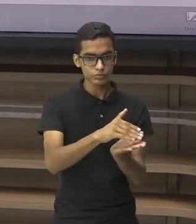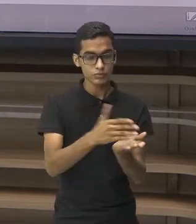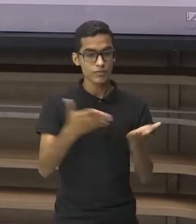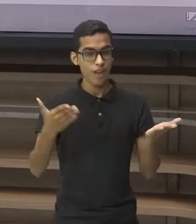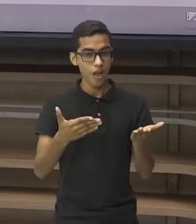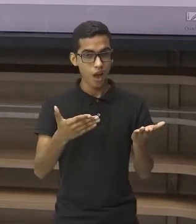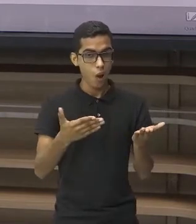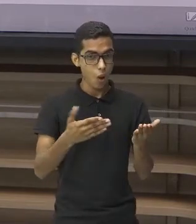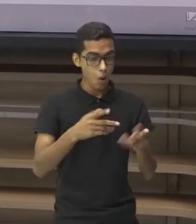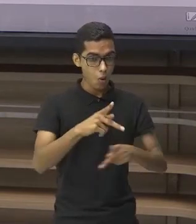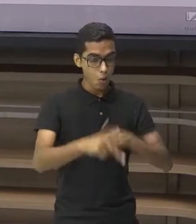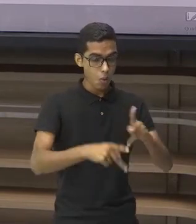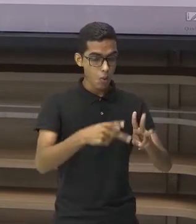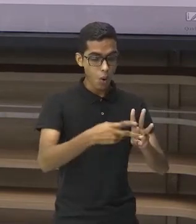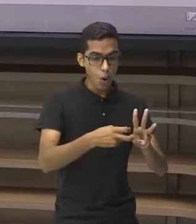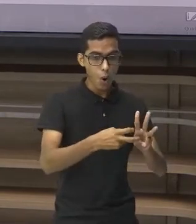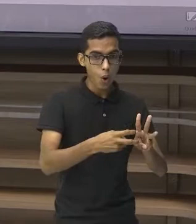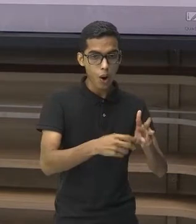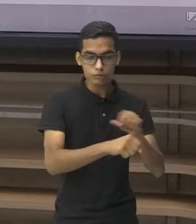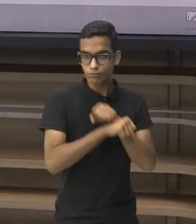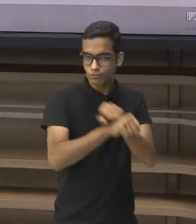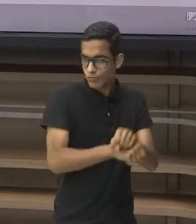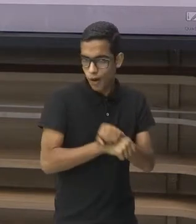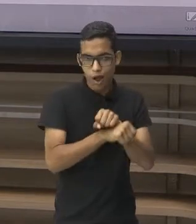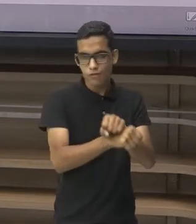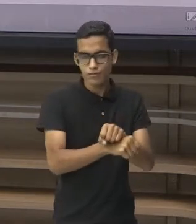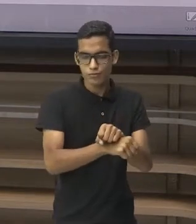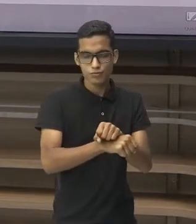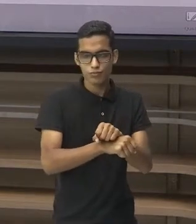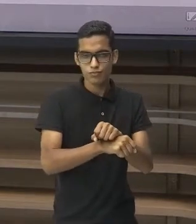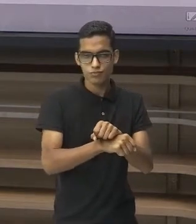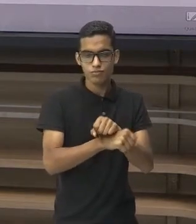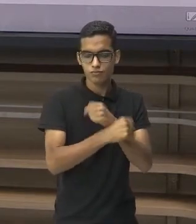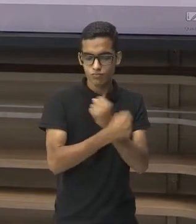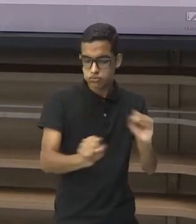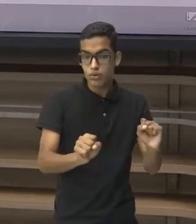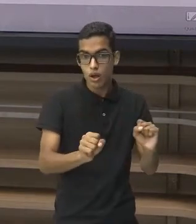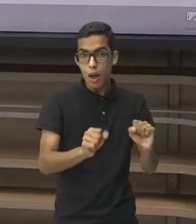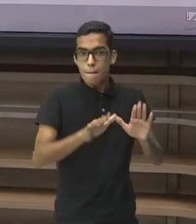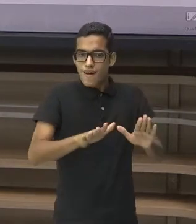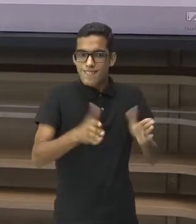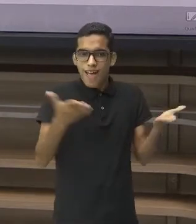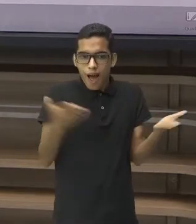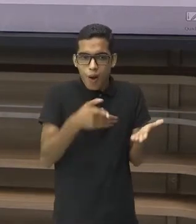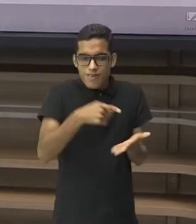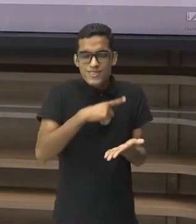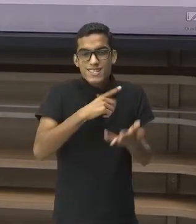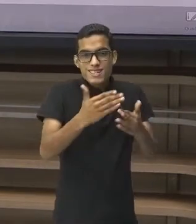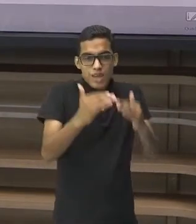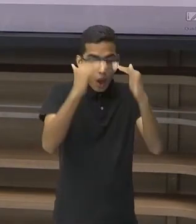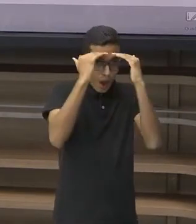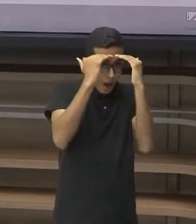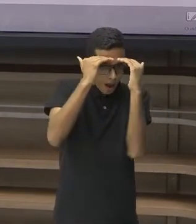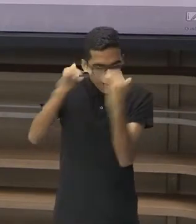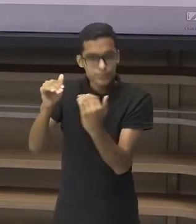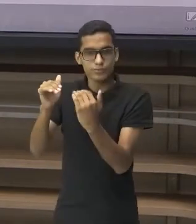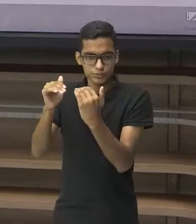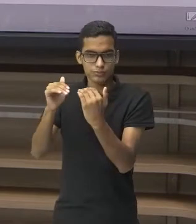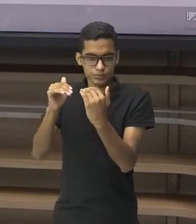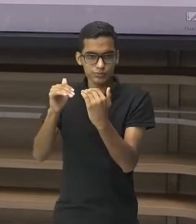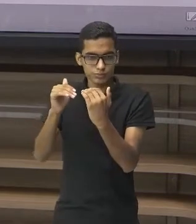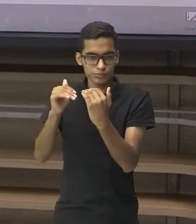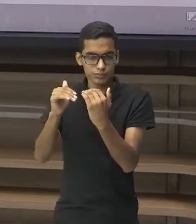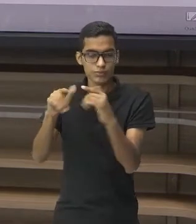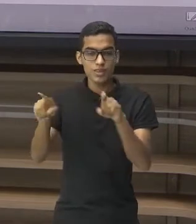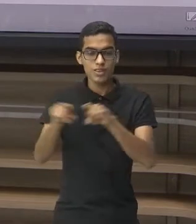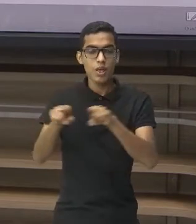mais escravizado, mas em contrapartida ele vai ter que seguir os padrões rígidos estabelecidos pelo chamado Diretório Pombalino. Isso,